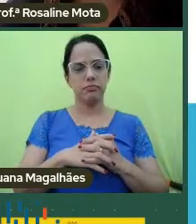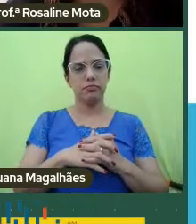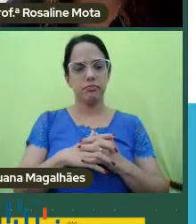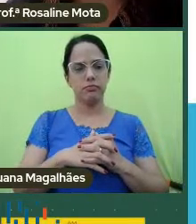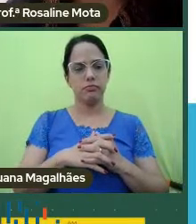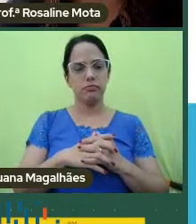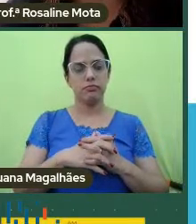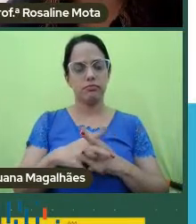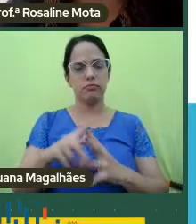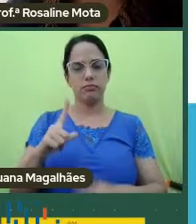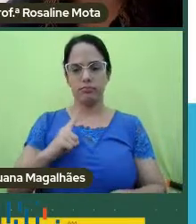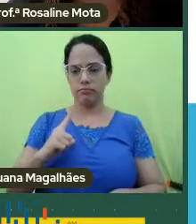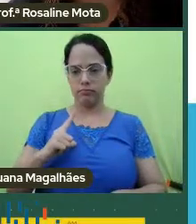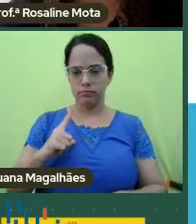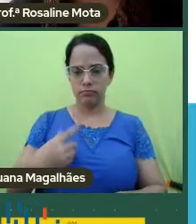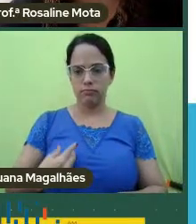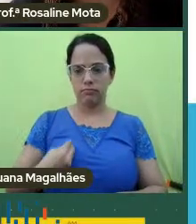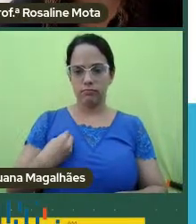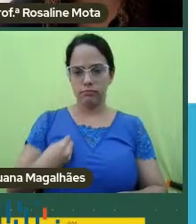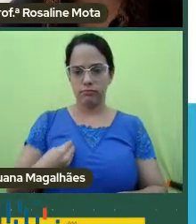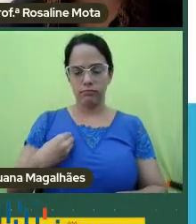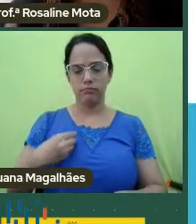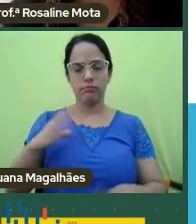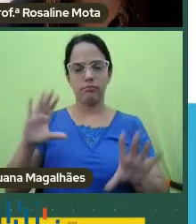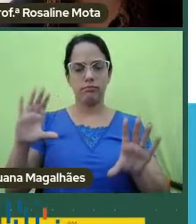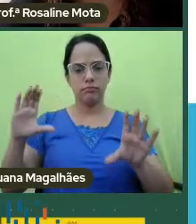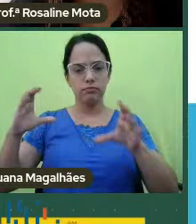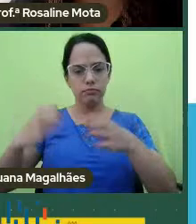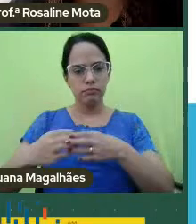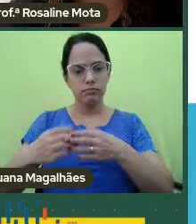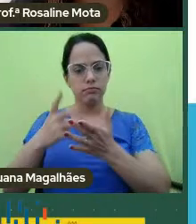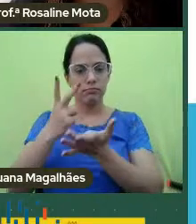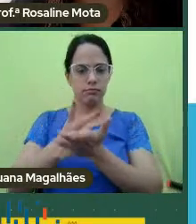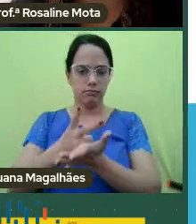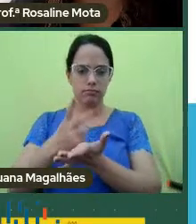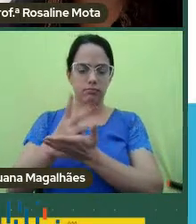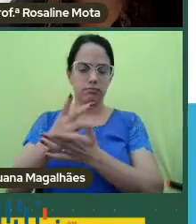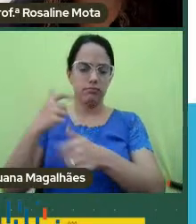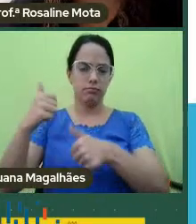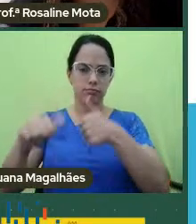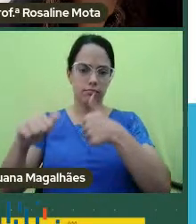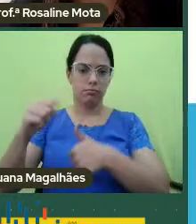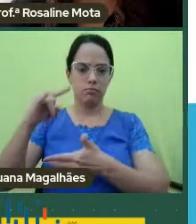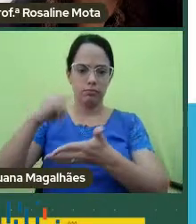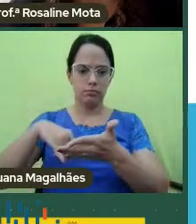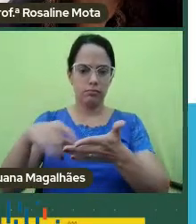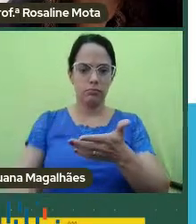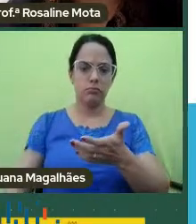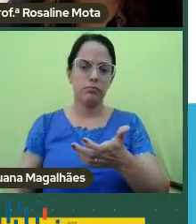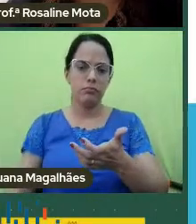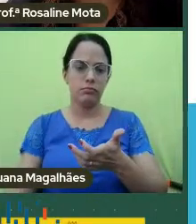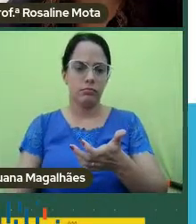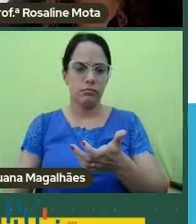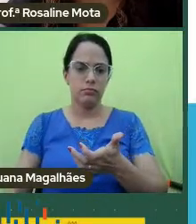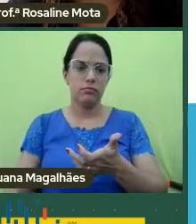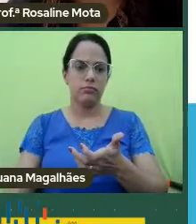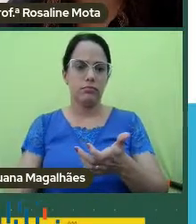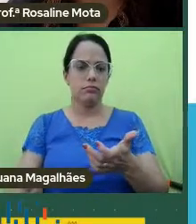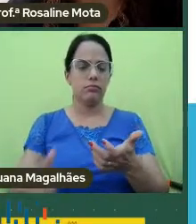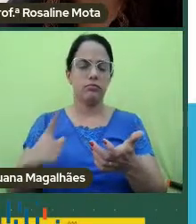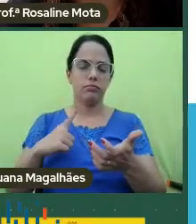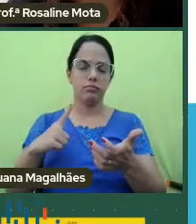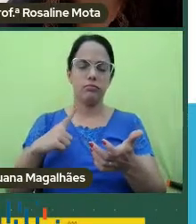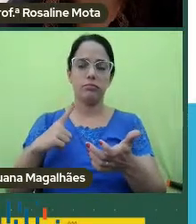a existência dessas comissões permanentes de avaliação de documentos. E traz que